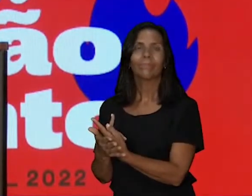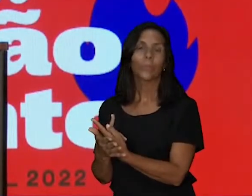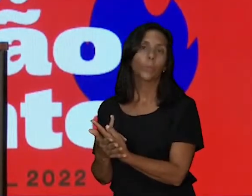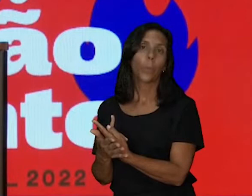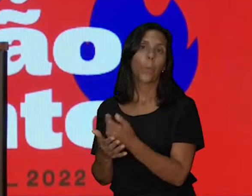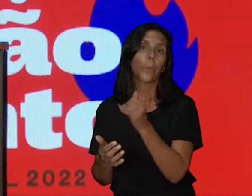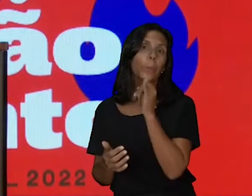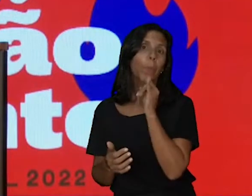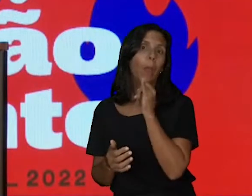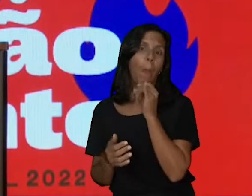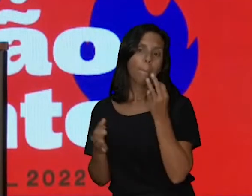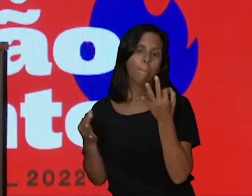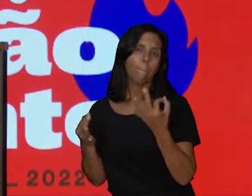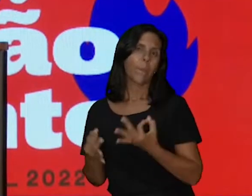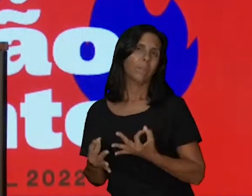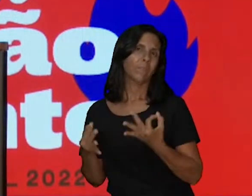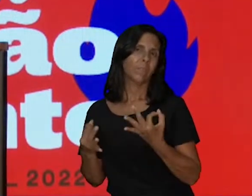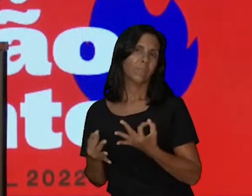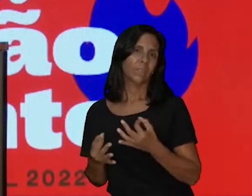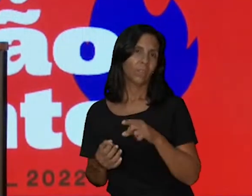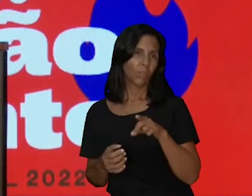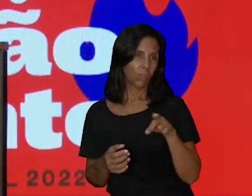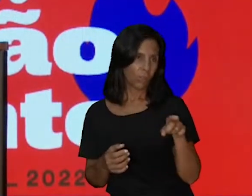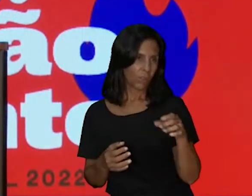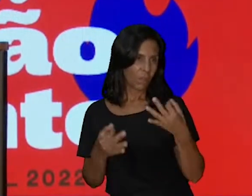Perfeccionismo. Quantos se identificam aí?